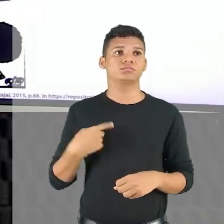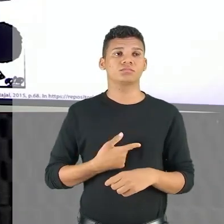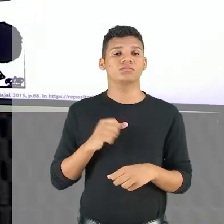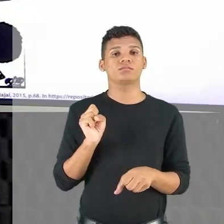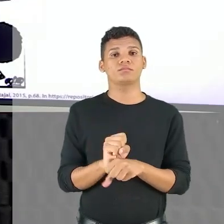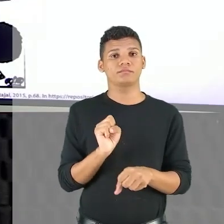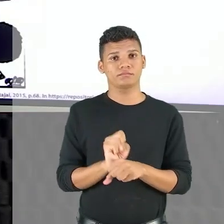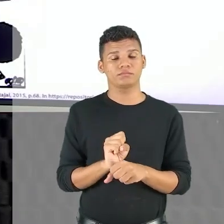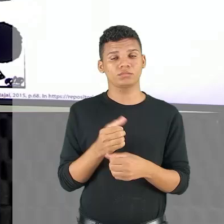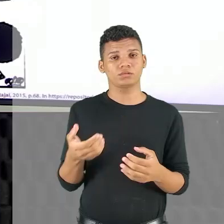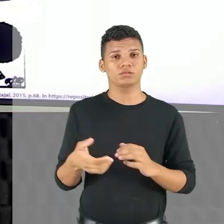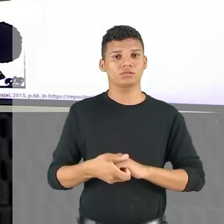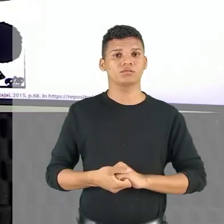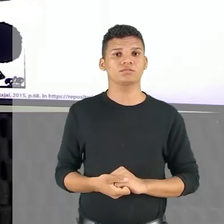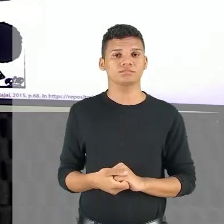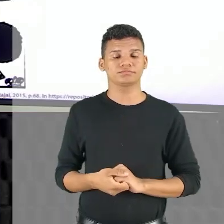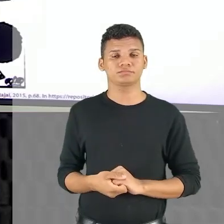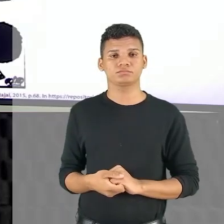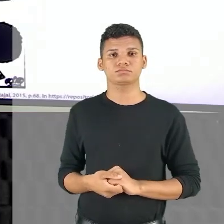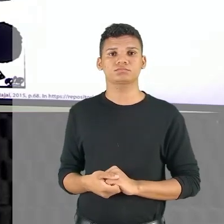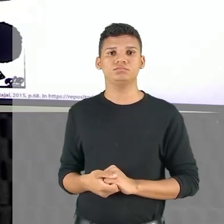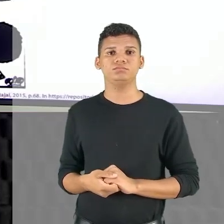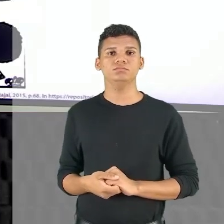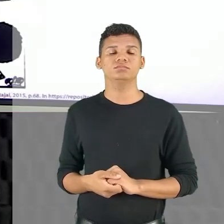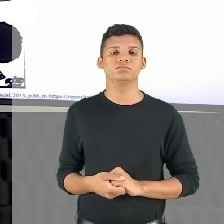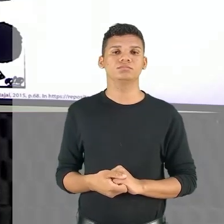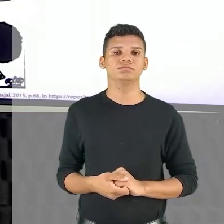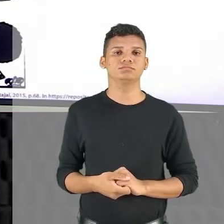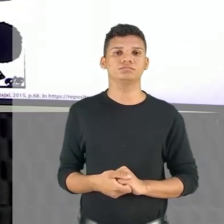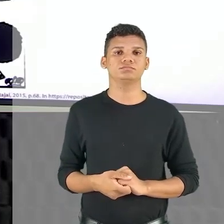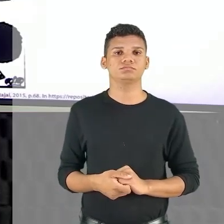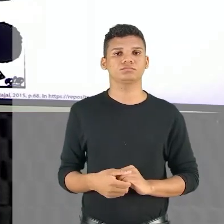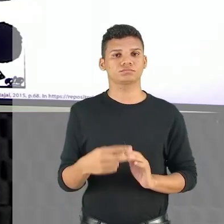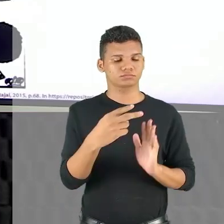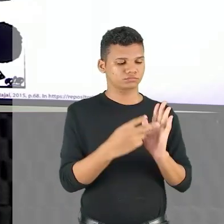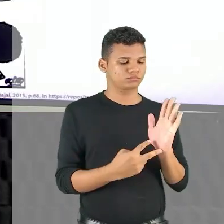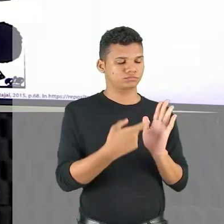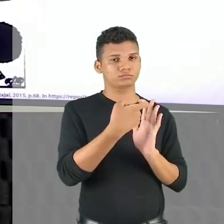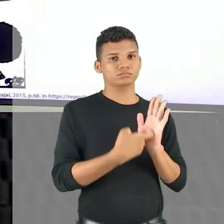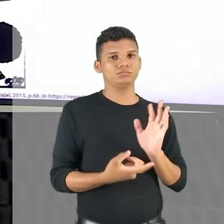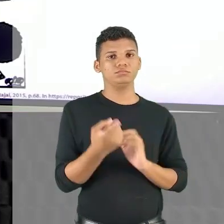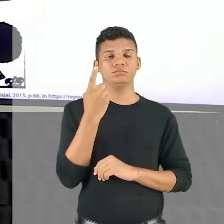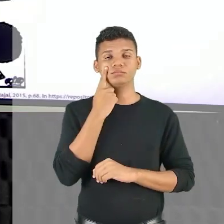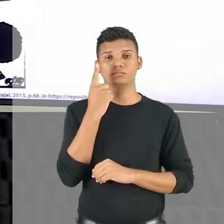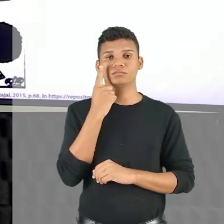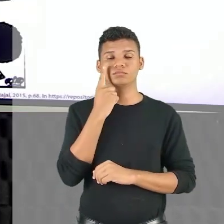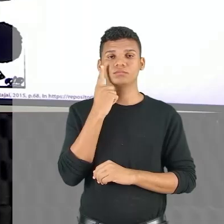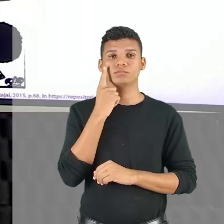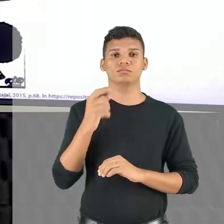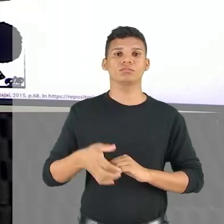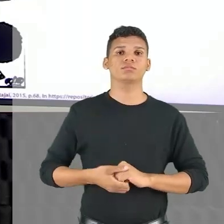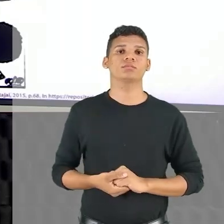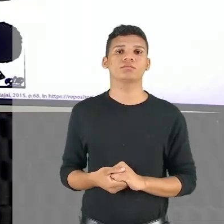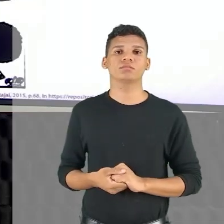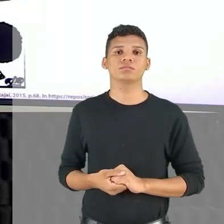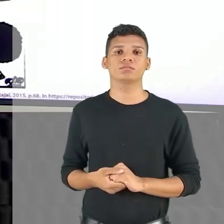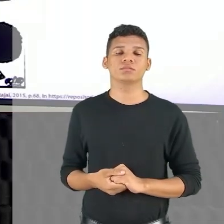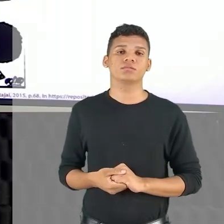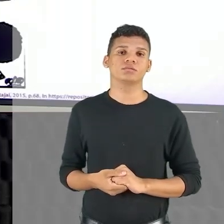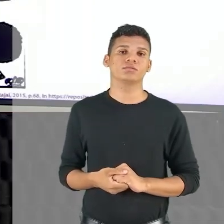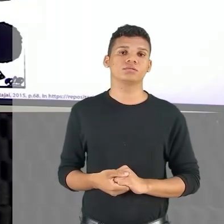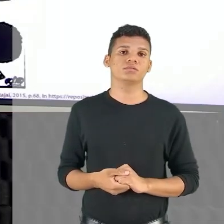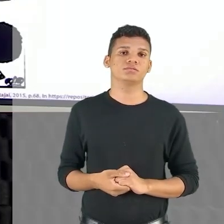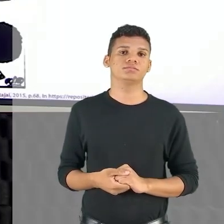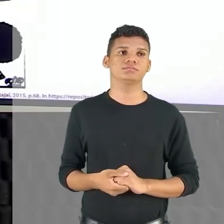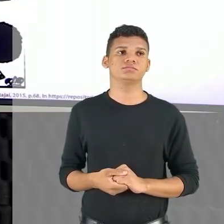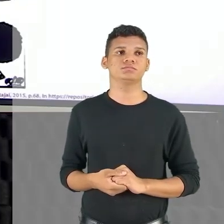año, perdón, la gente espera que este año que empieza sea mejor que el anterior. Aí